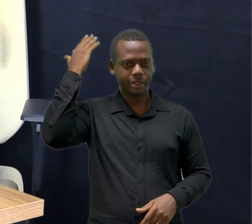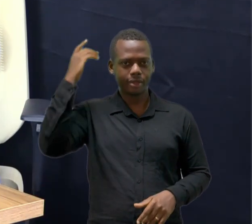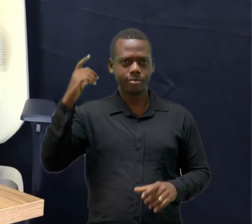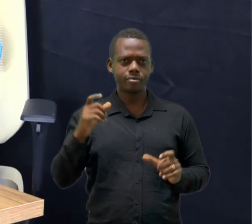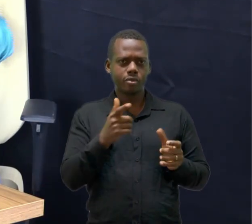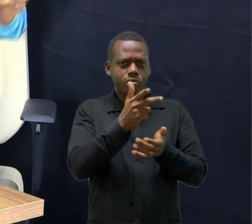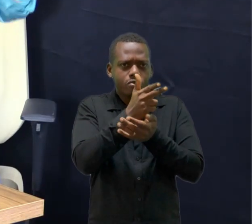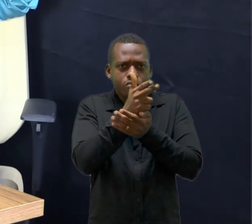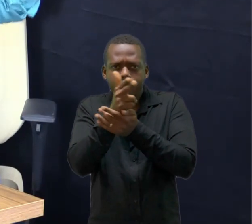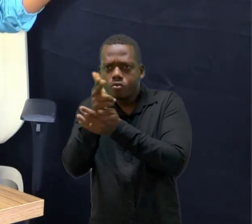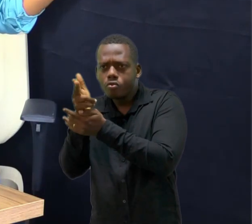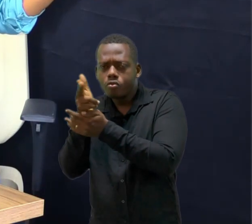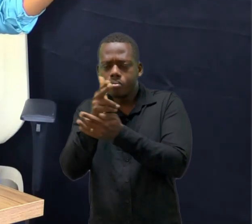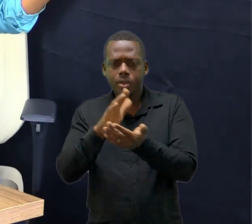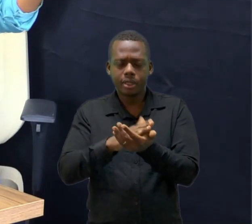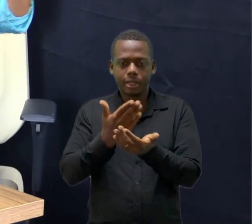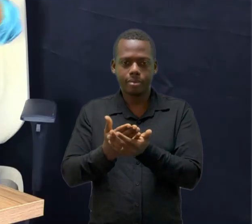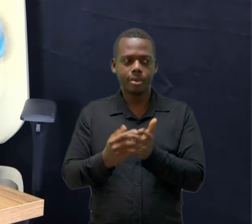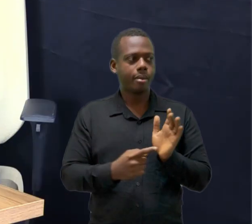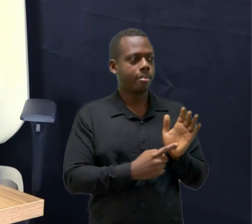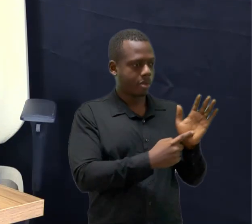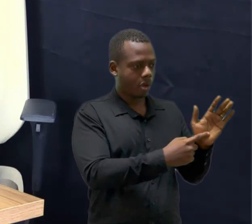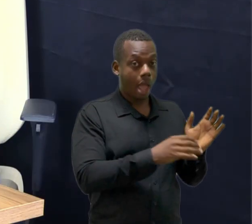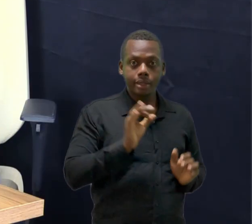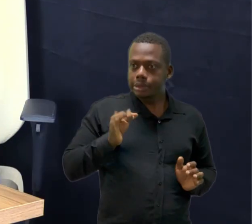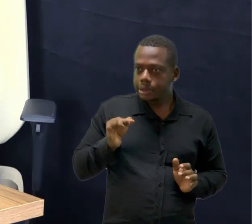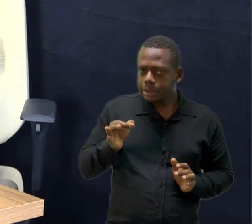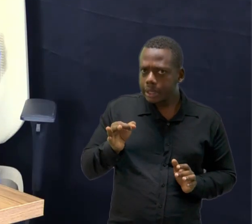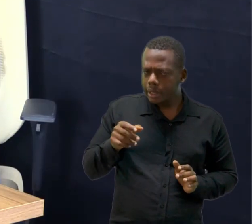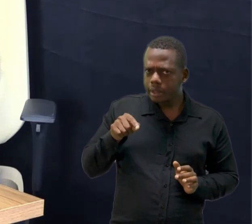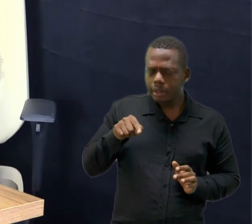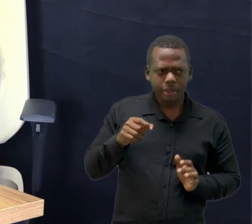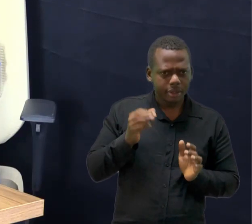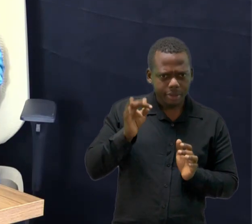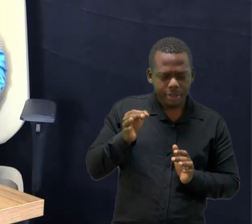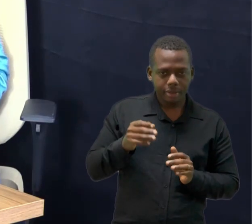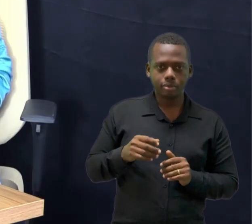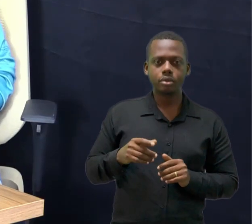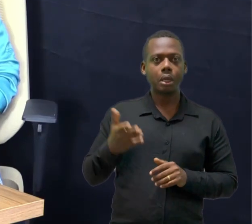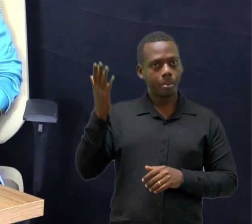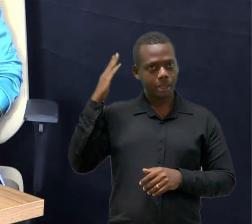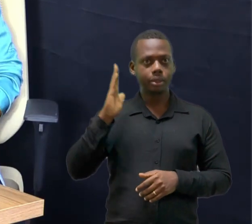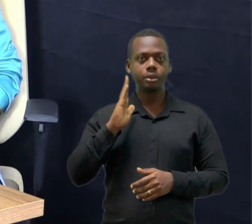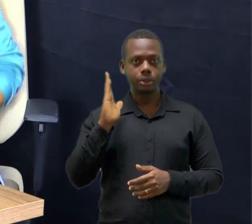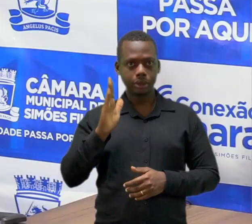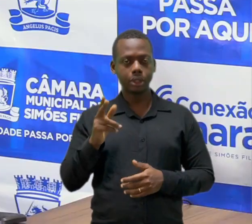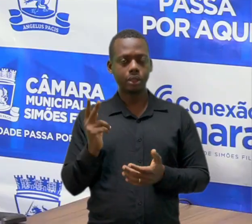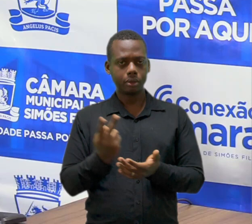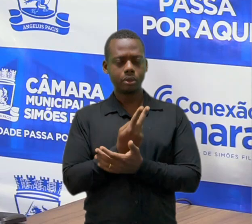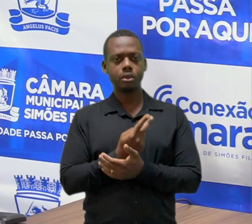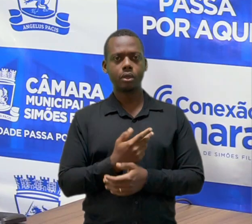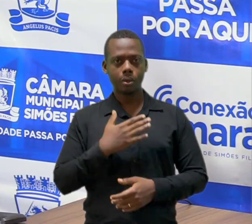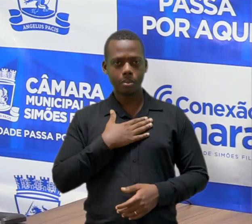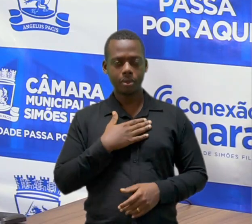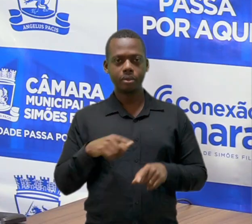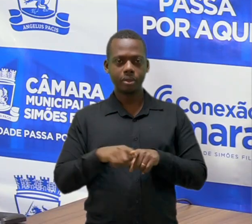filmam o intérprete para depois pedir para alguém, para saber se a pessoa falou a verdade mesmo. Sabe que acontece isso? Já aconteceu. Ô, Tati, Comigo já aconteceu,